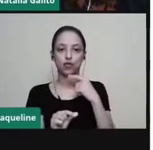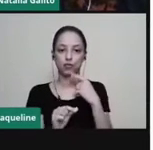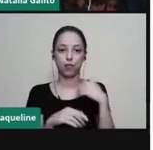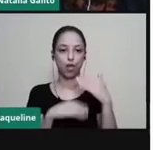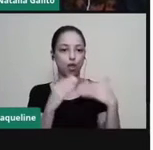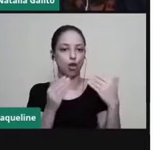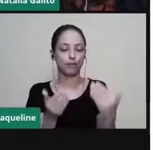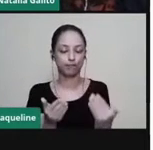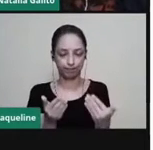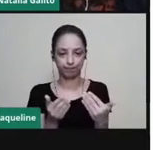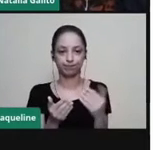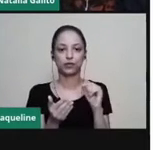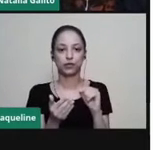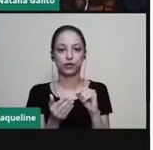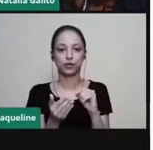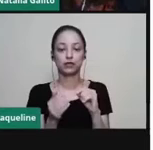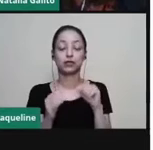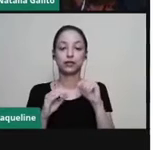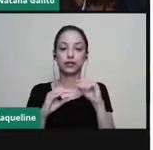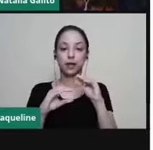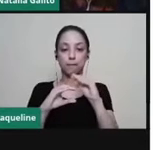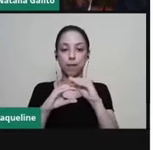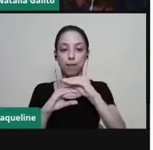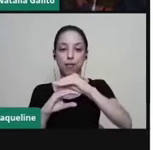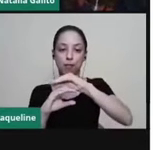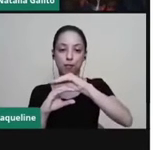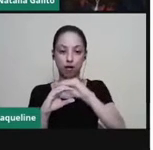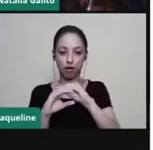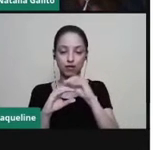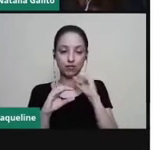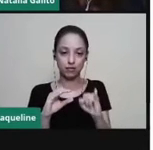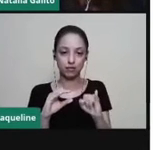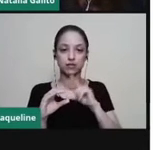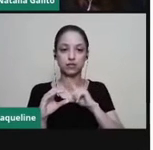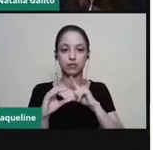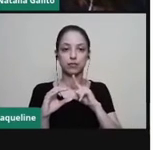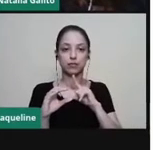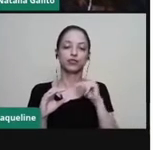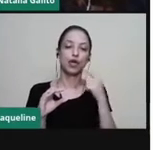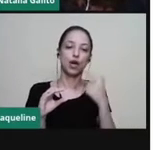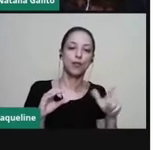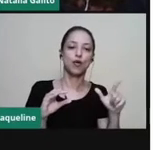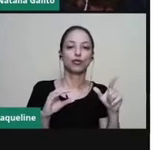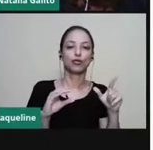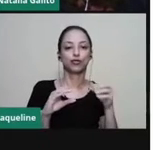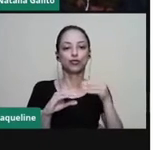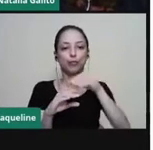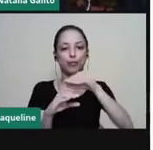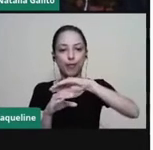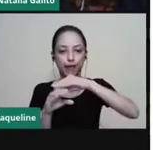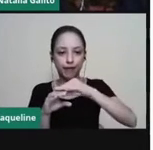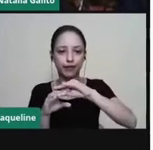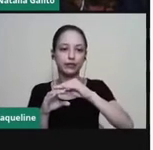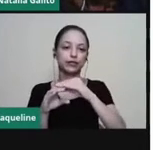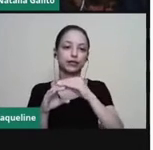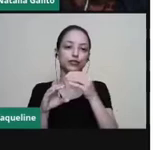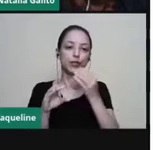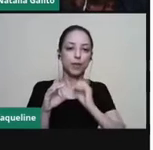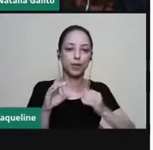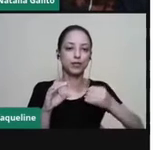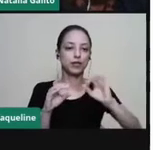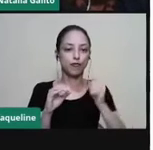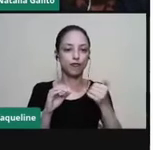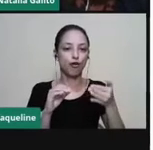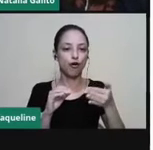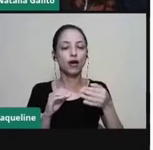essa hiperplasia das células musculares lisas, juntamente com deposição de colágeno e matriz extracelular, pode estar associada ao processo